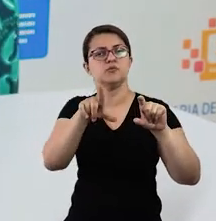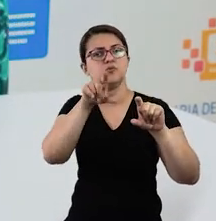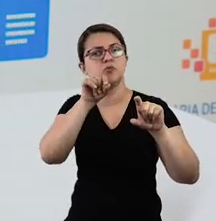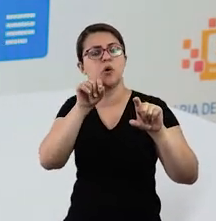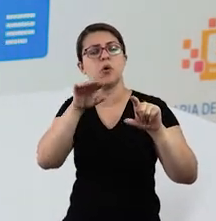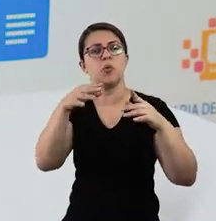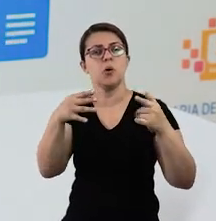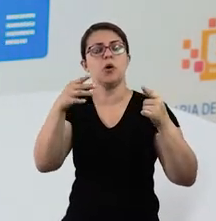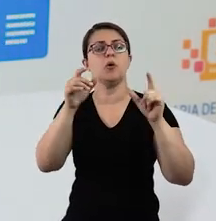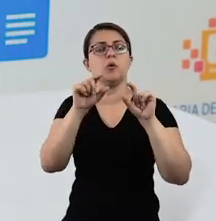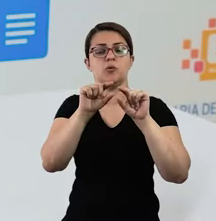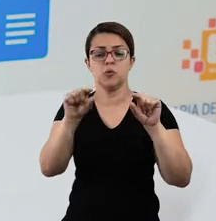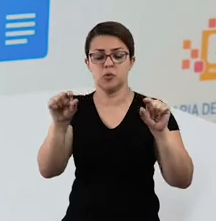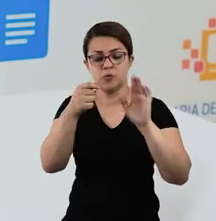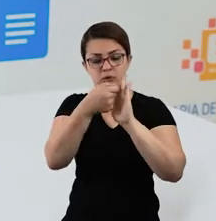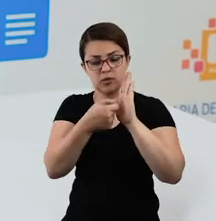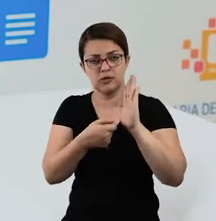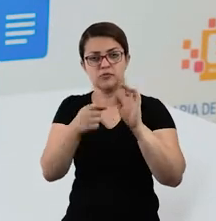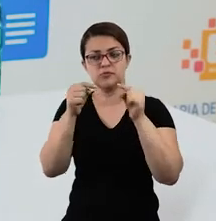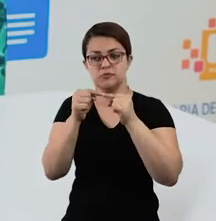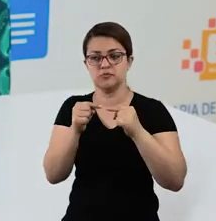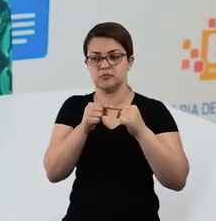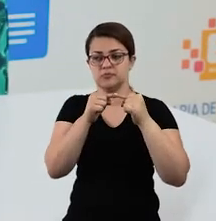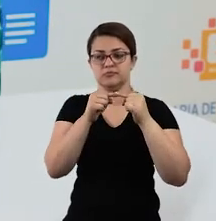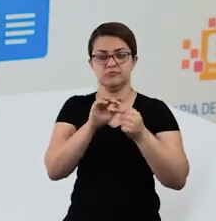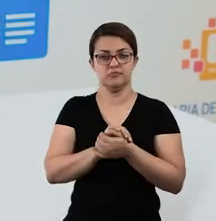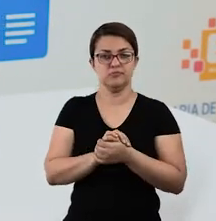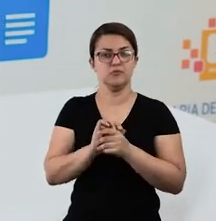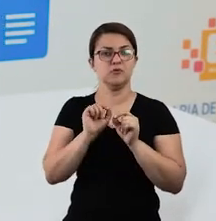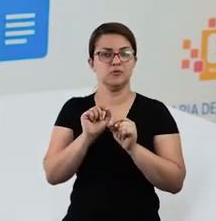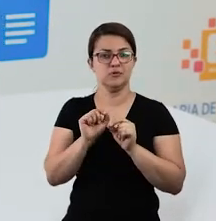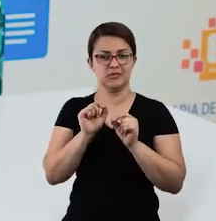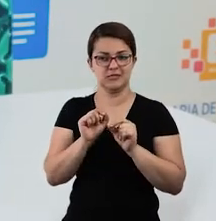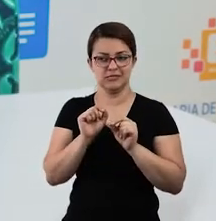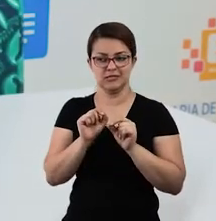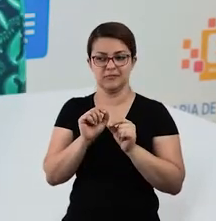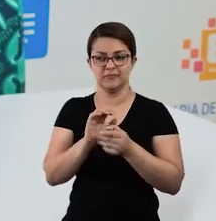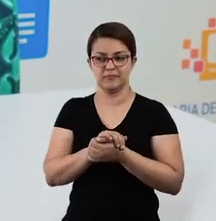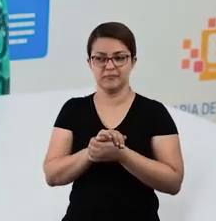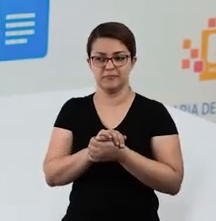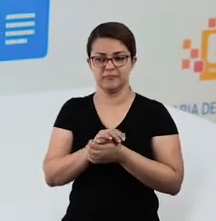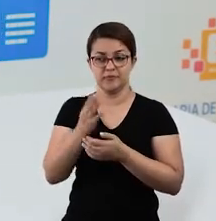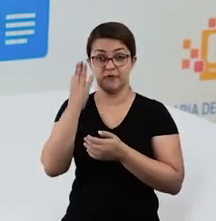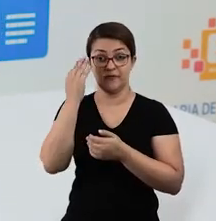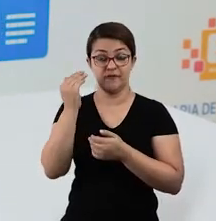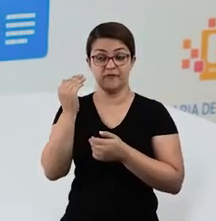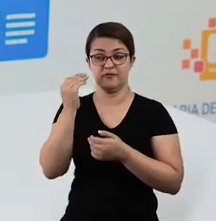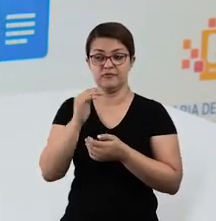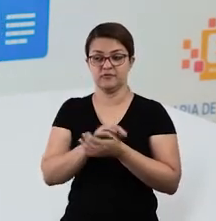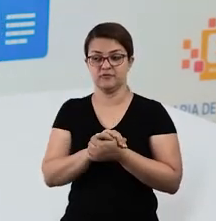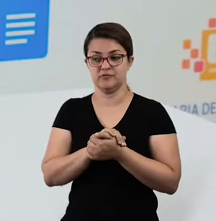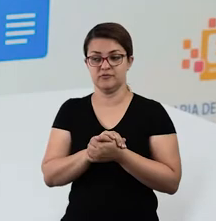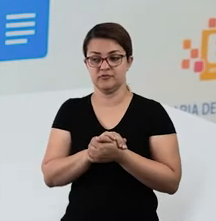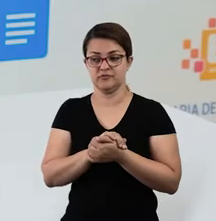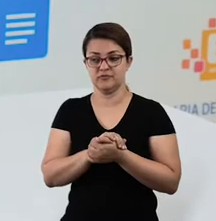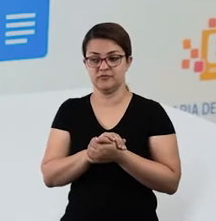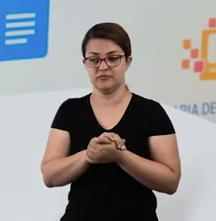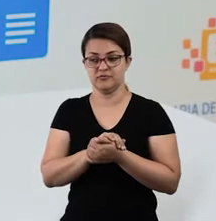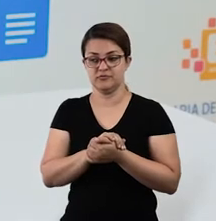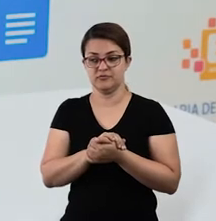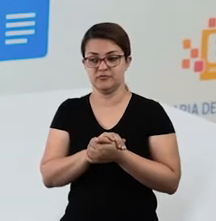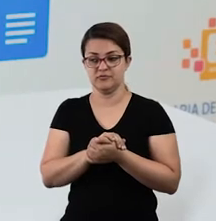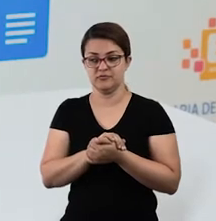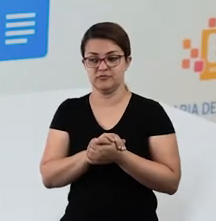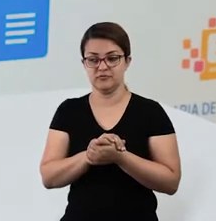texto. Então tem um texto aqui falando sobre o personagem Chico Bento, da Turma da Mônica. Esses espaços em branco devem